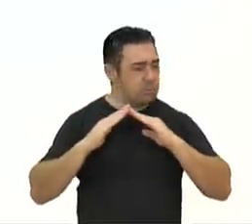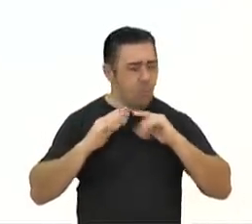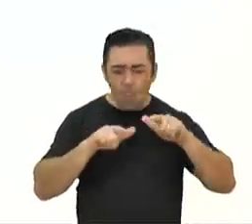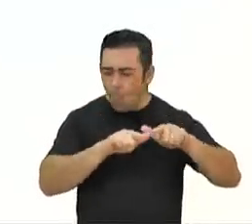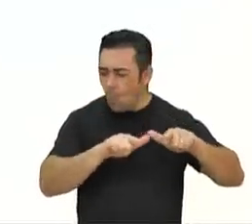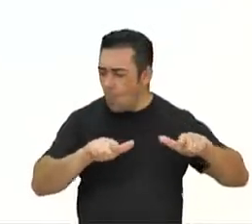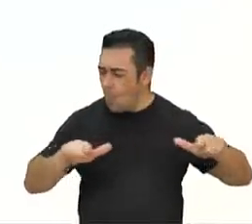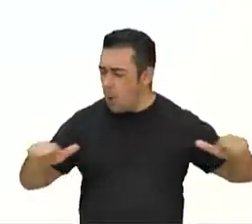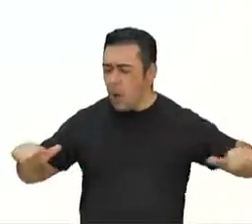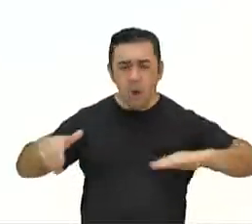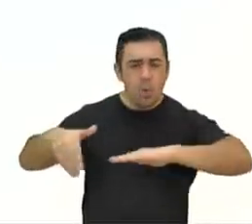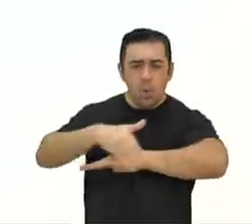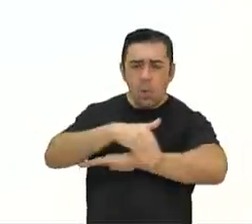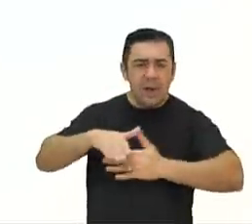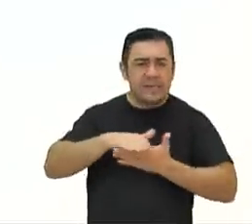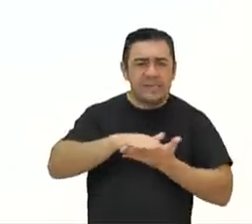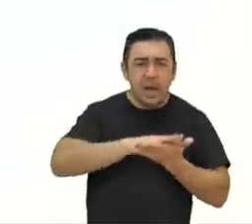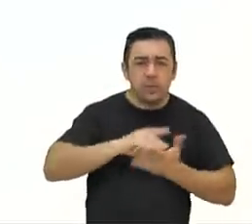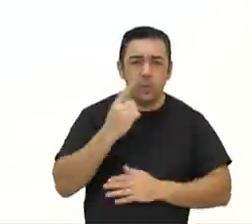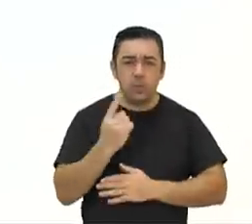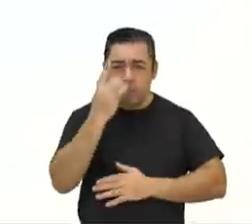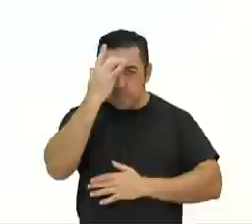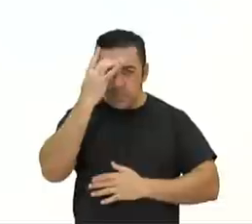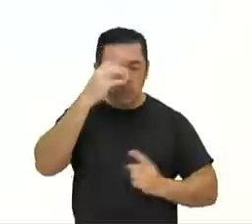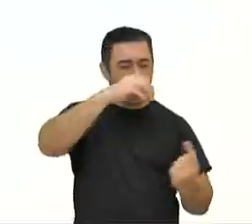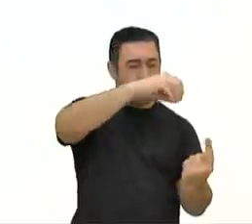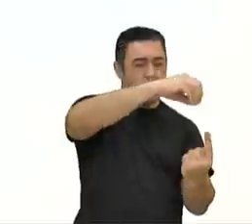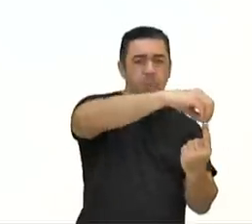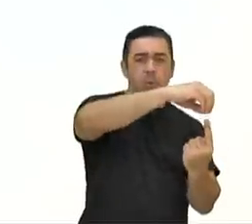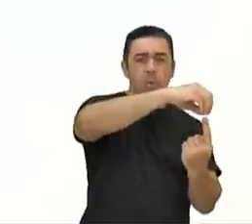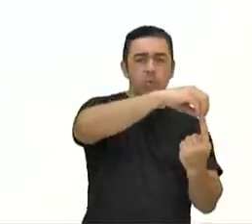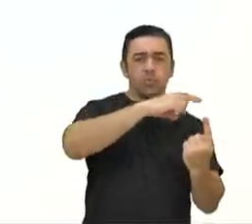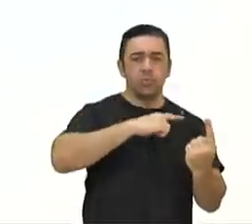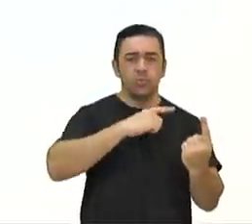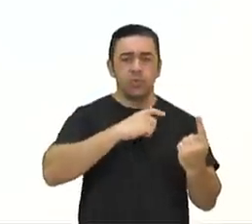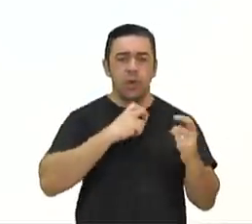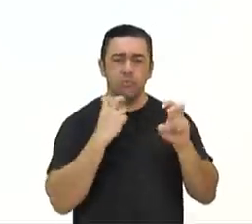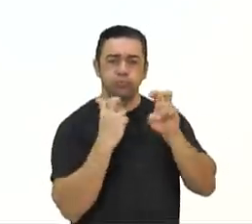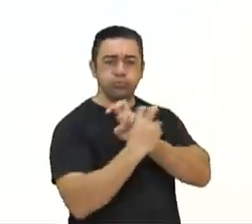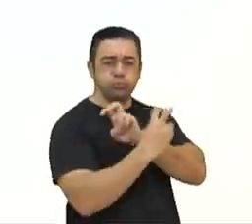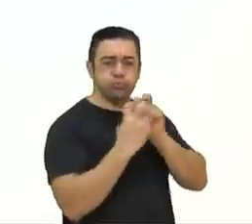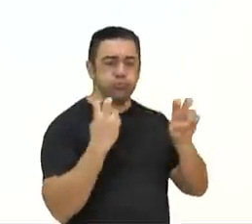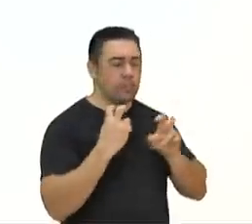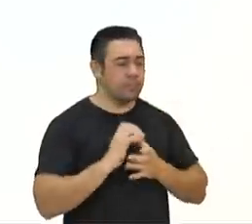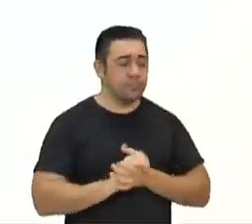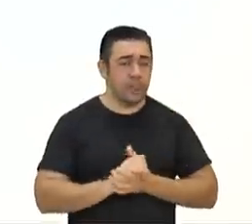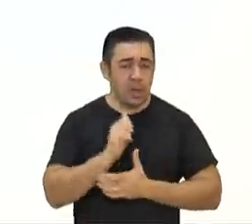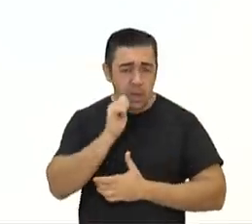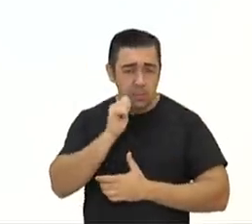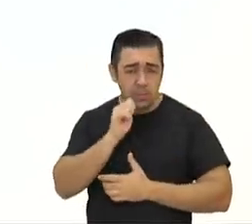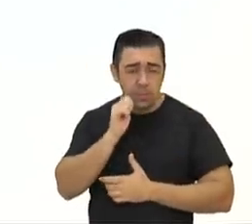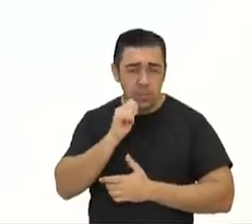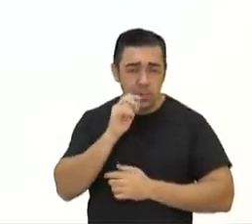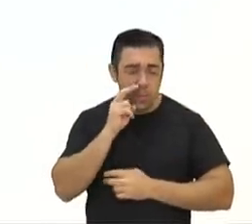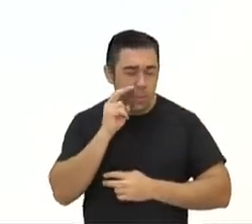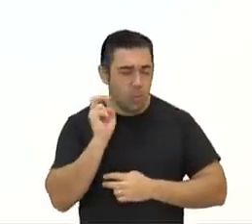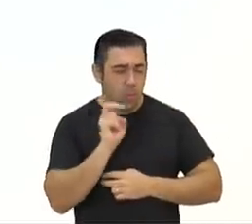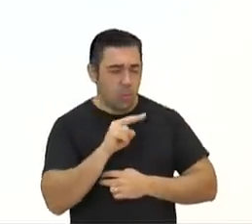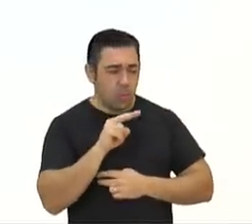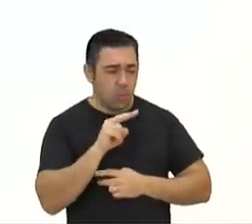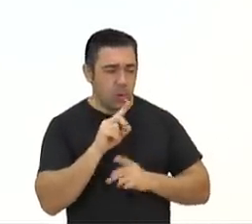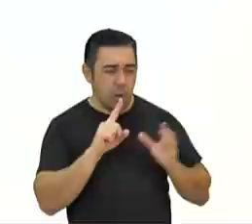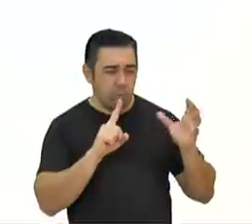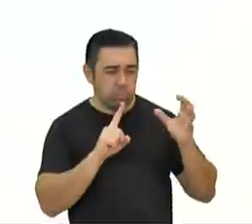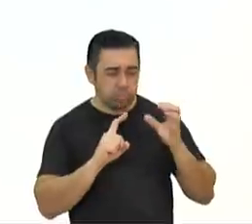uma pessoa esperando inutilmente no ponto do bonde. E como se não bastasse seu olhar submisso e paciente,